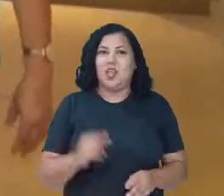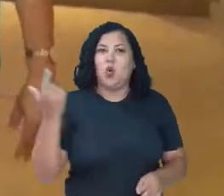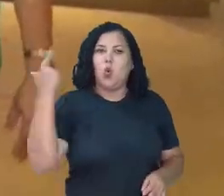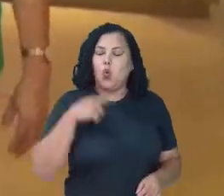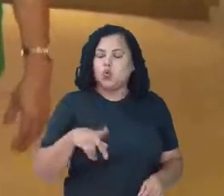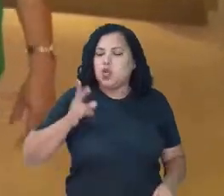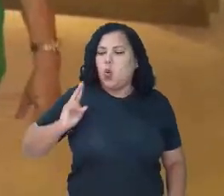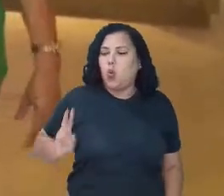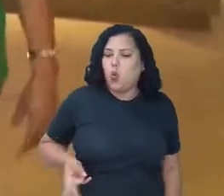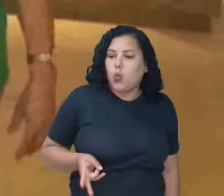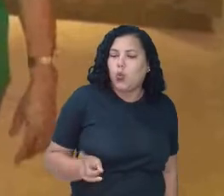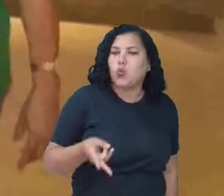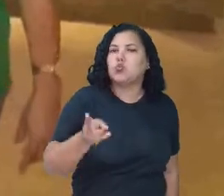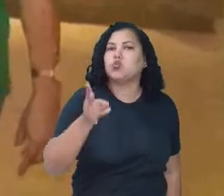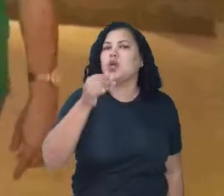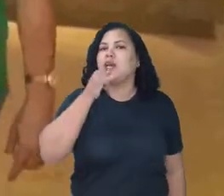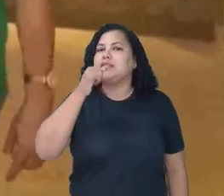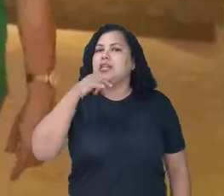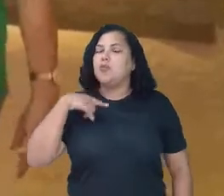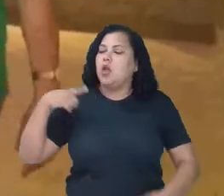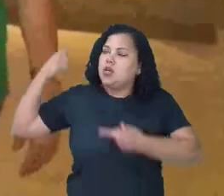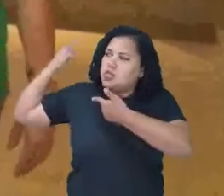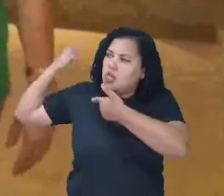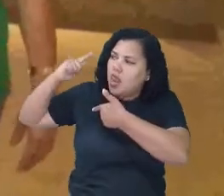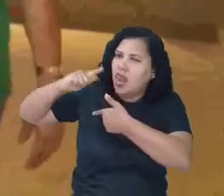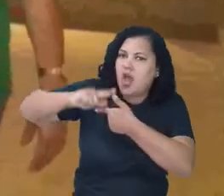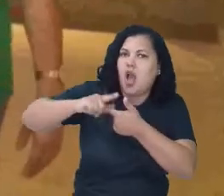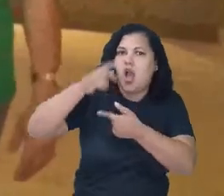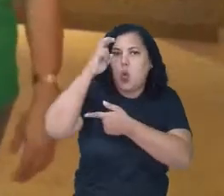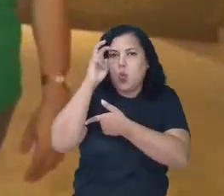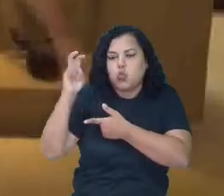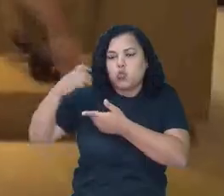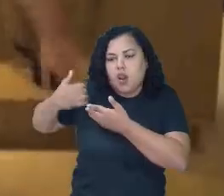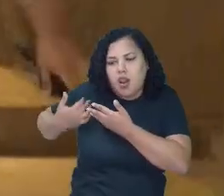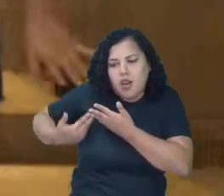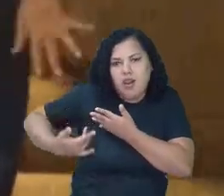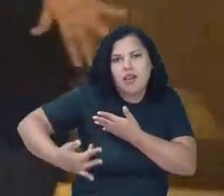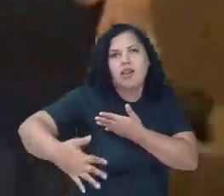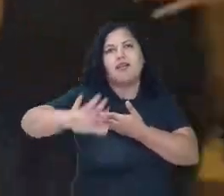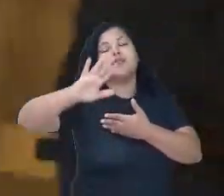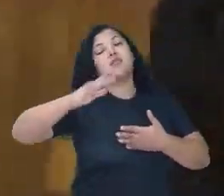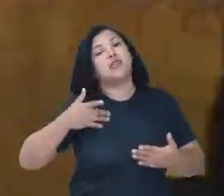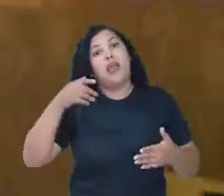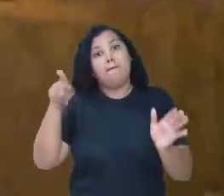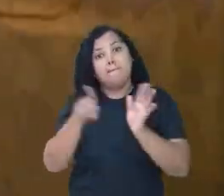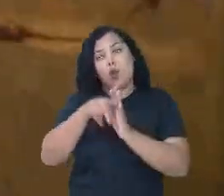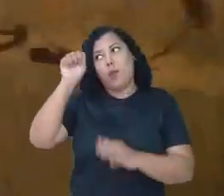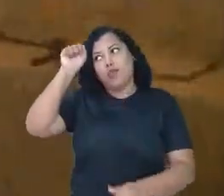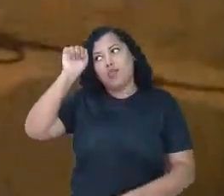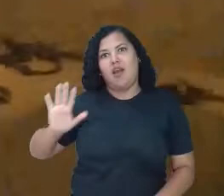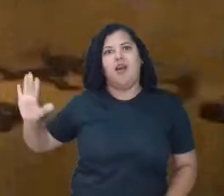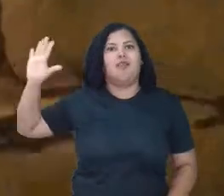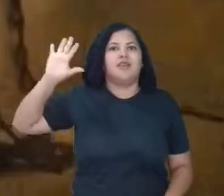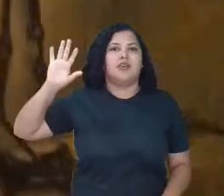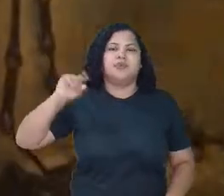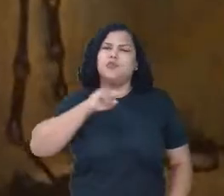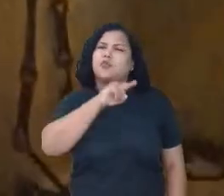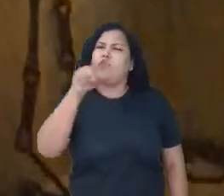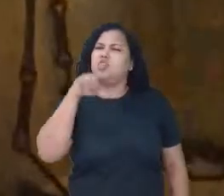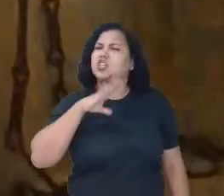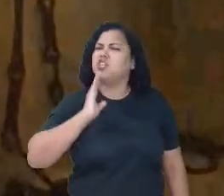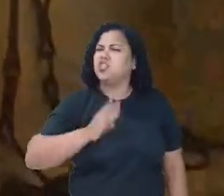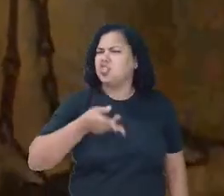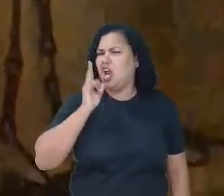manter essa herança cultural que foi trazida da África. Provavelmente, você já deve ter